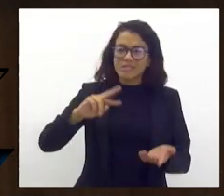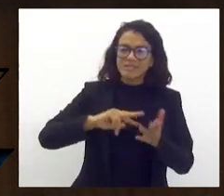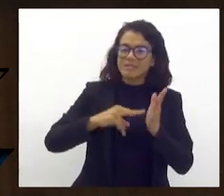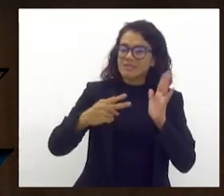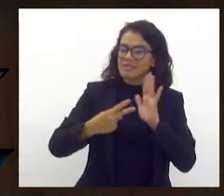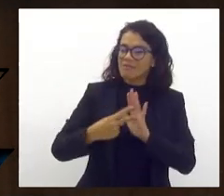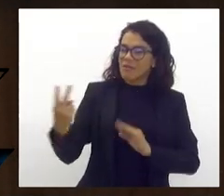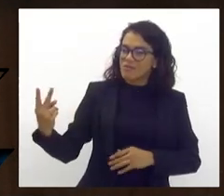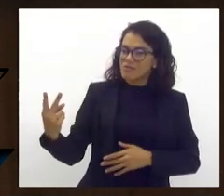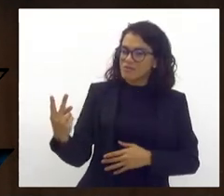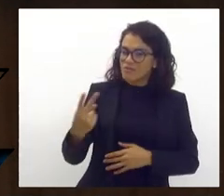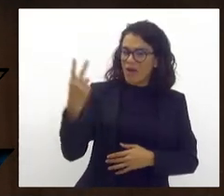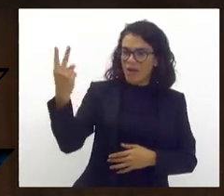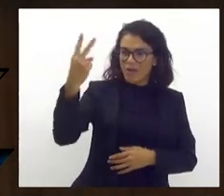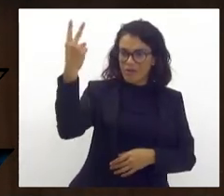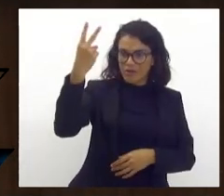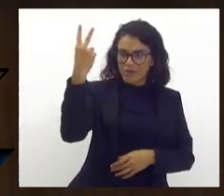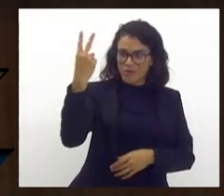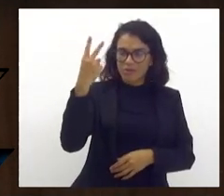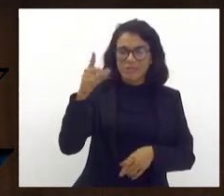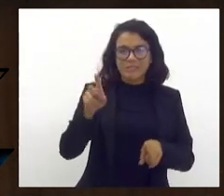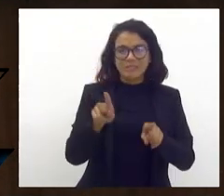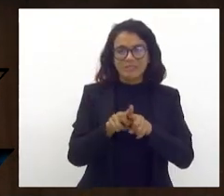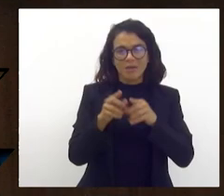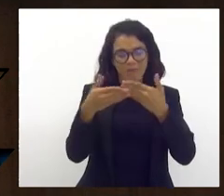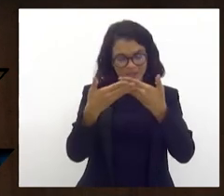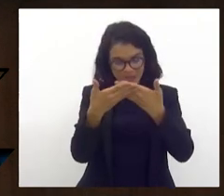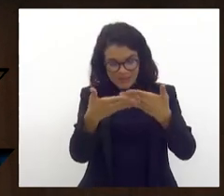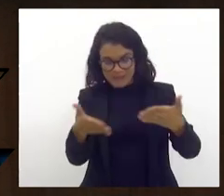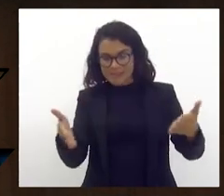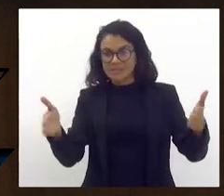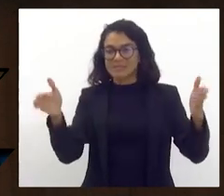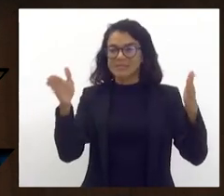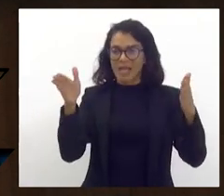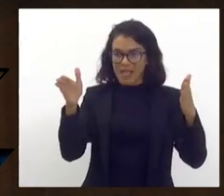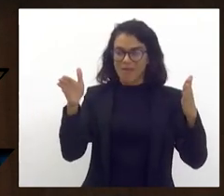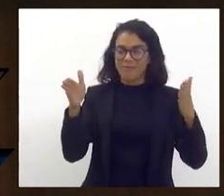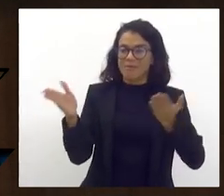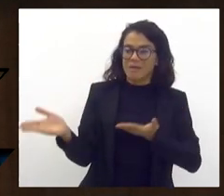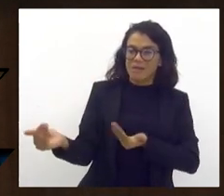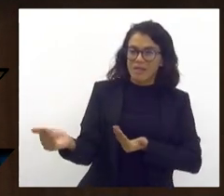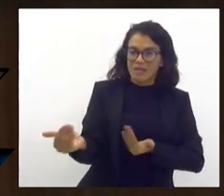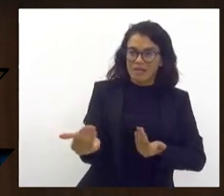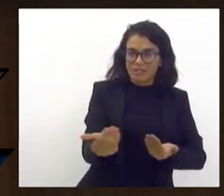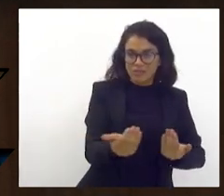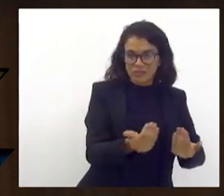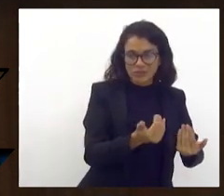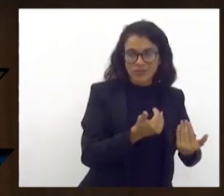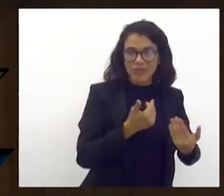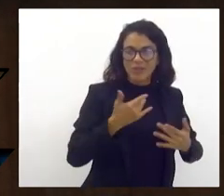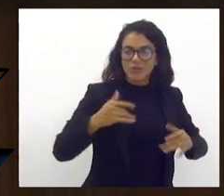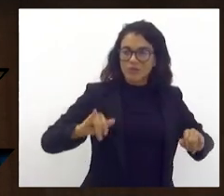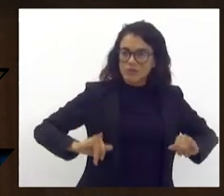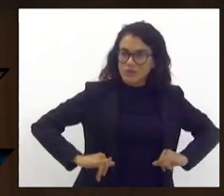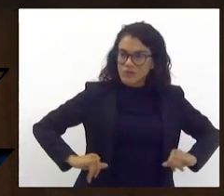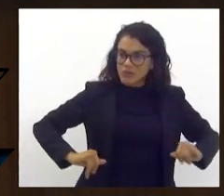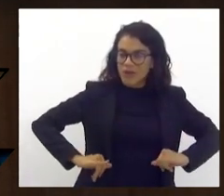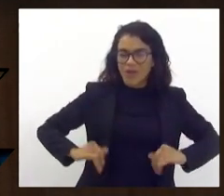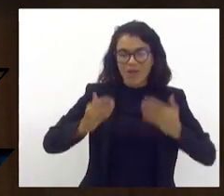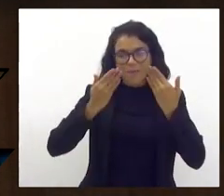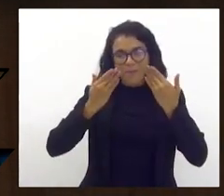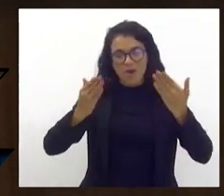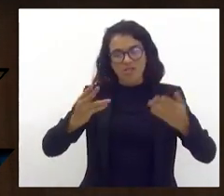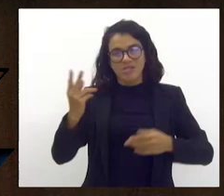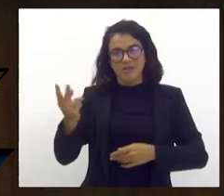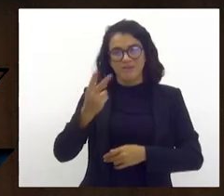reconhecidos, que se abram portas e janelas para a nossa juventude oprimida mostrar o seu valor, mostrar a